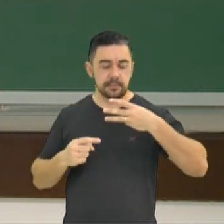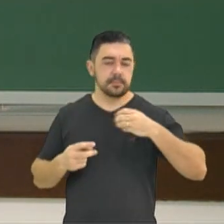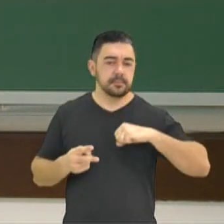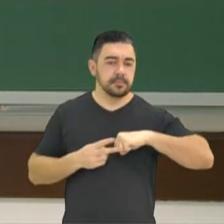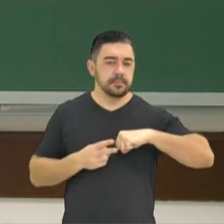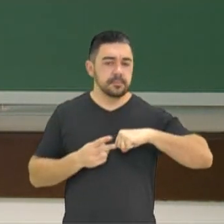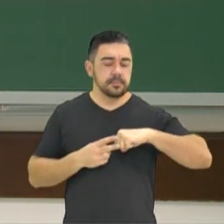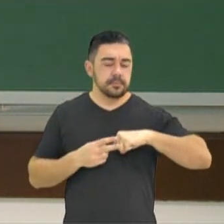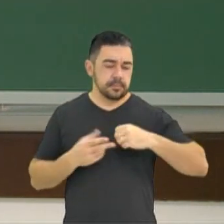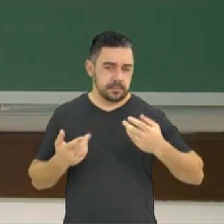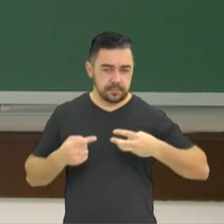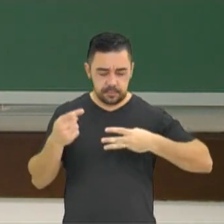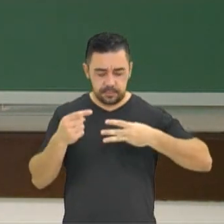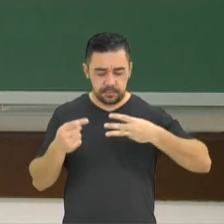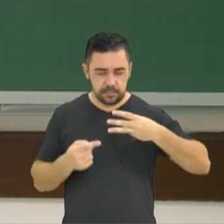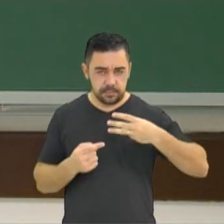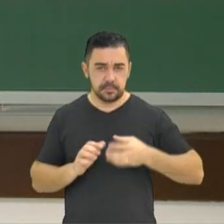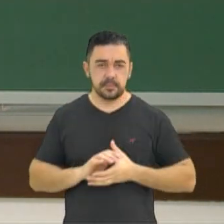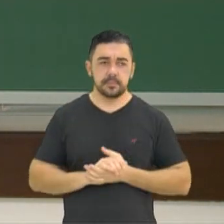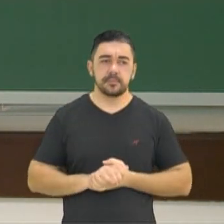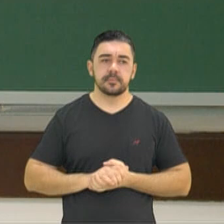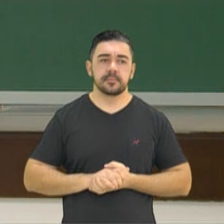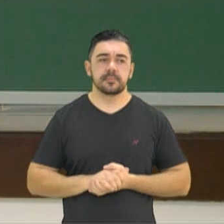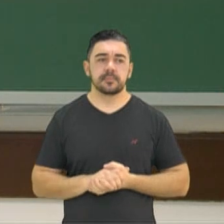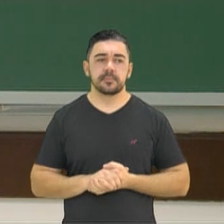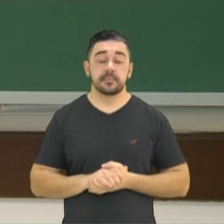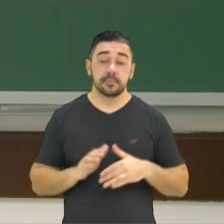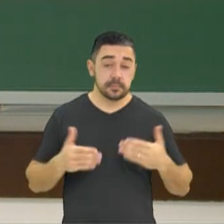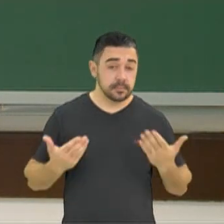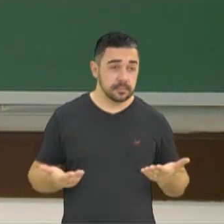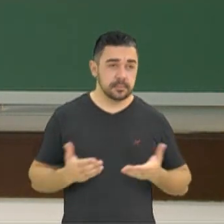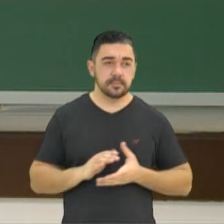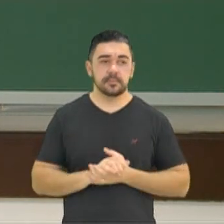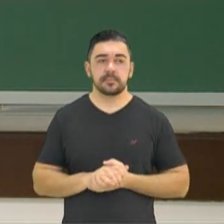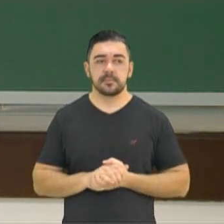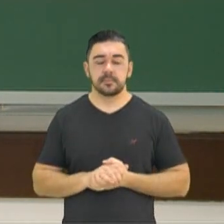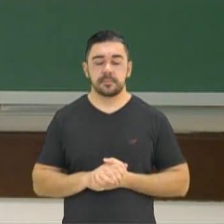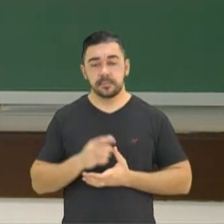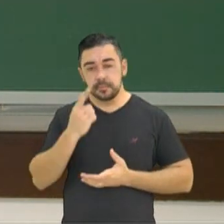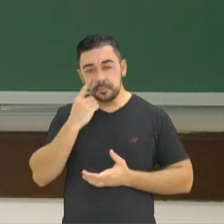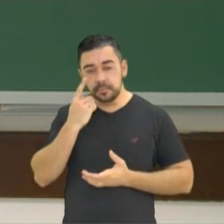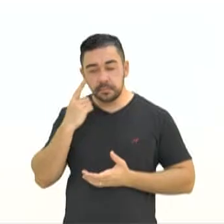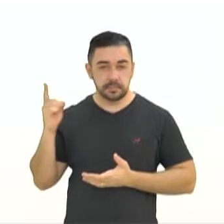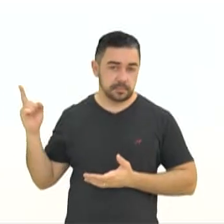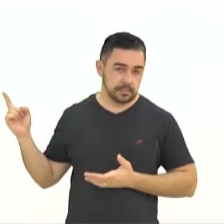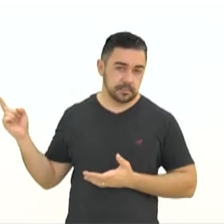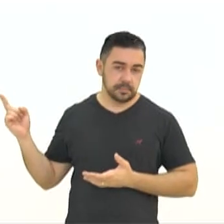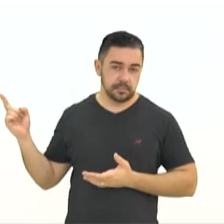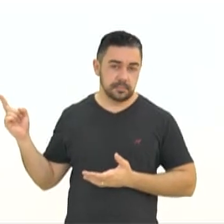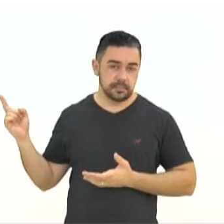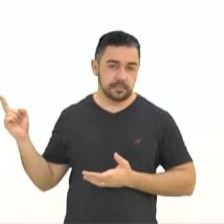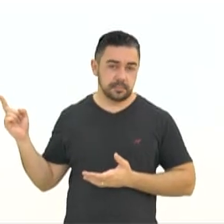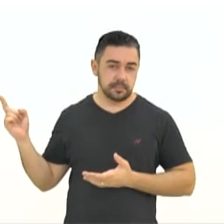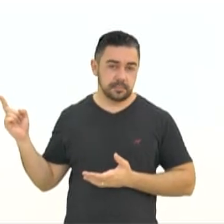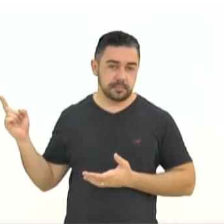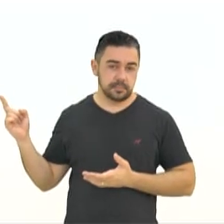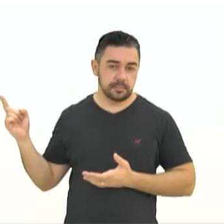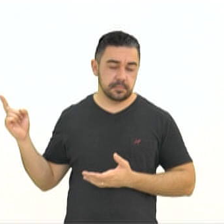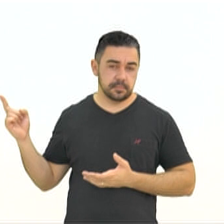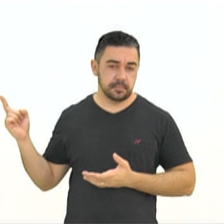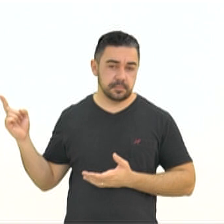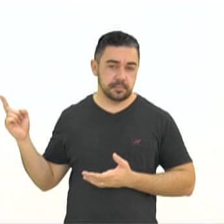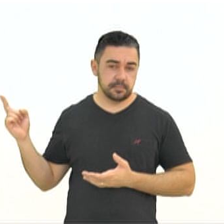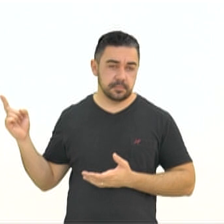o usar algumas vezes. Então, mira, soy joven, alta e